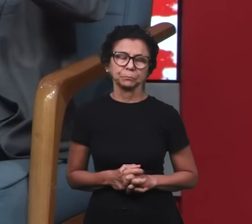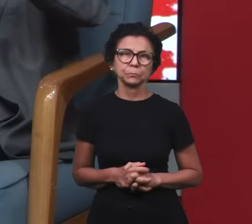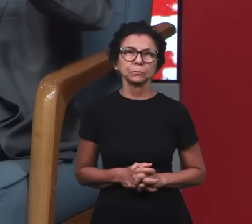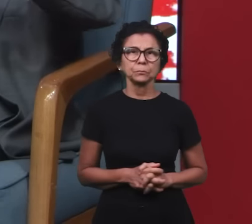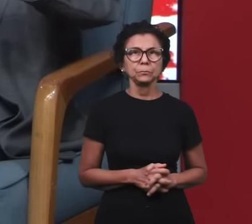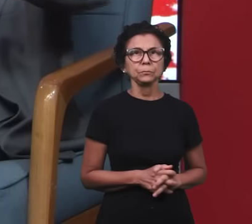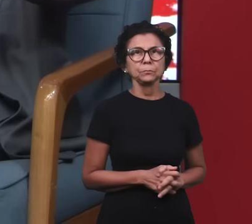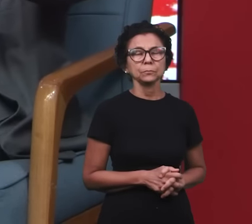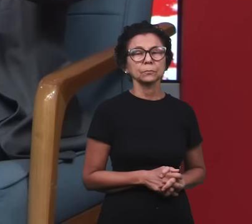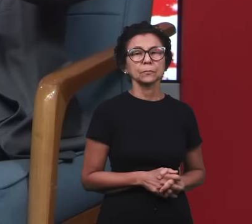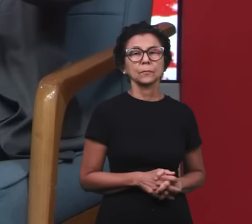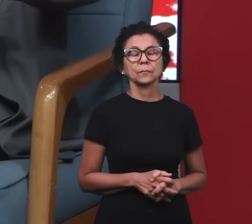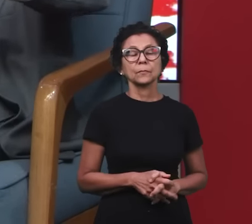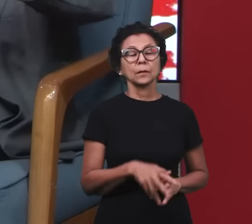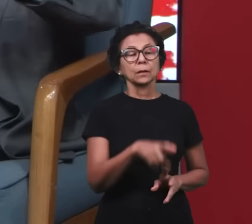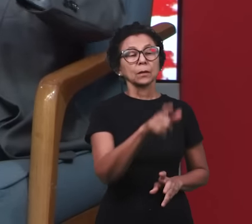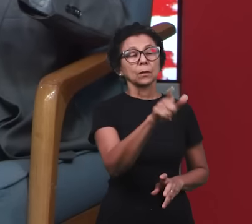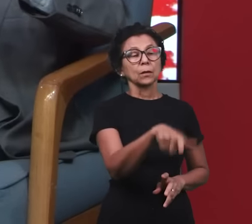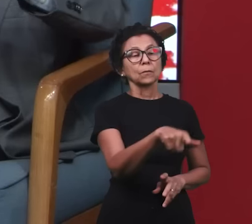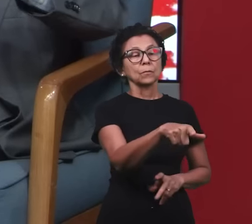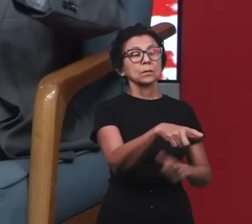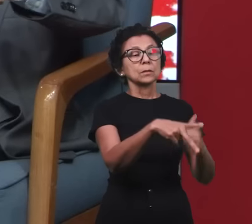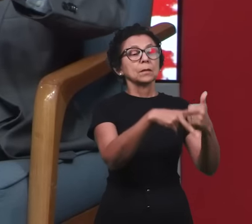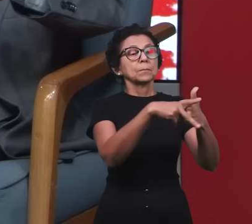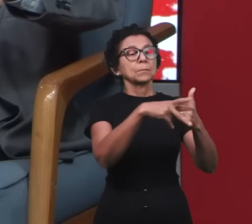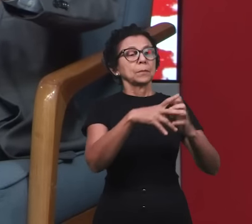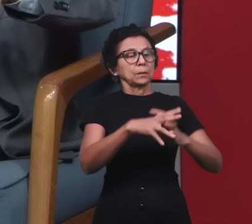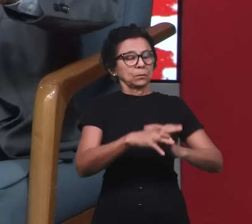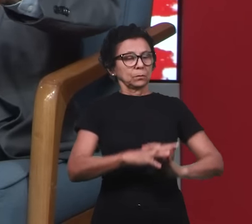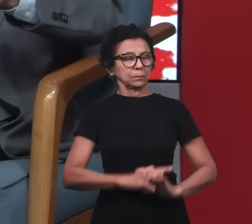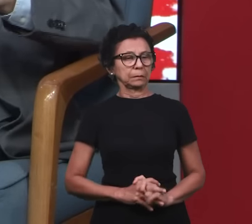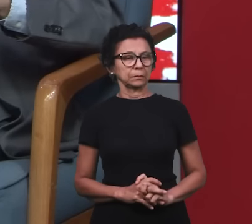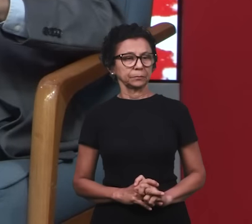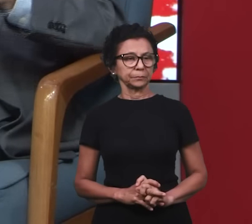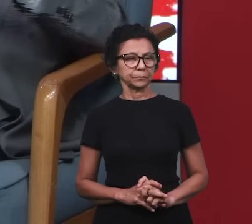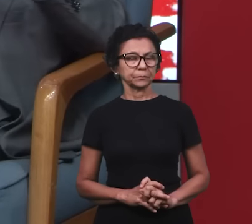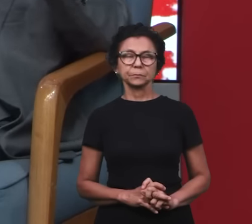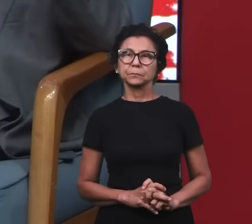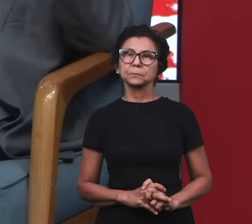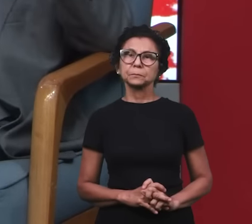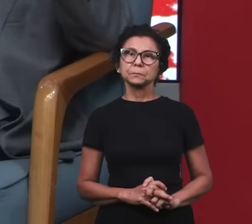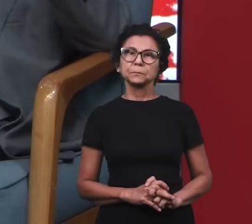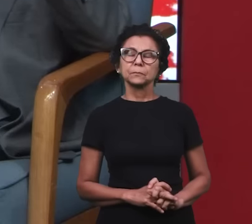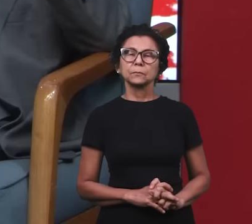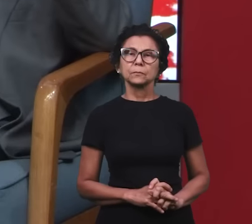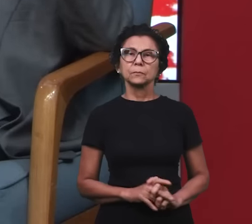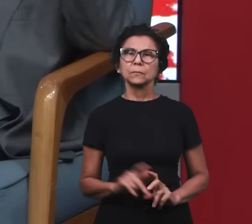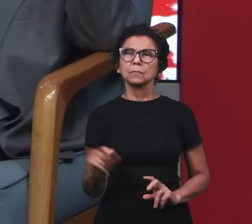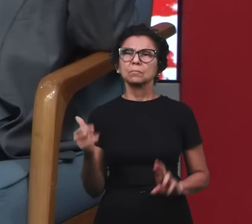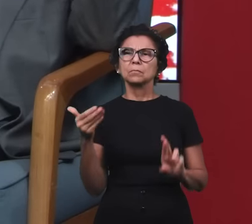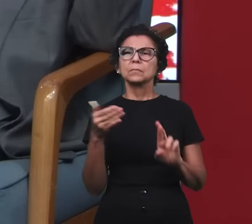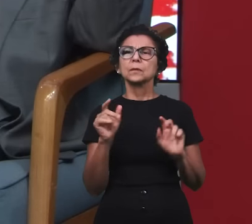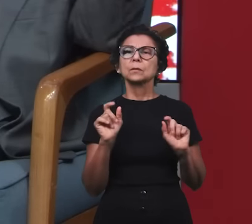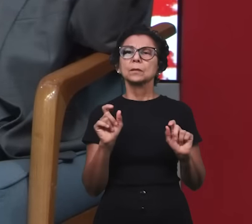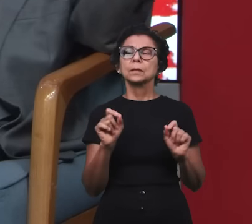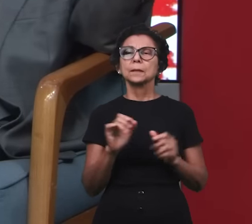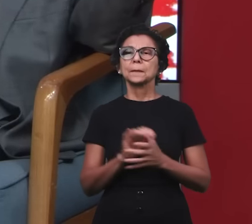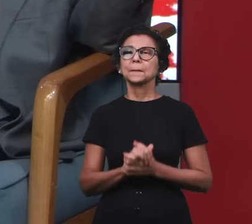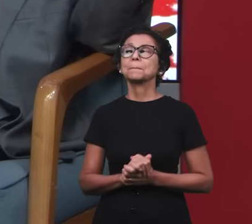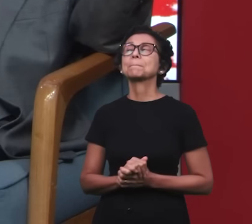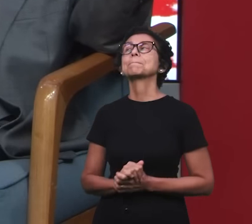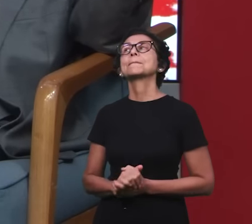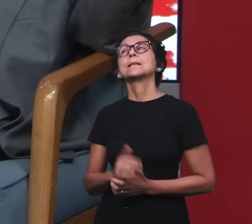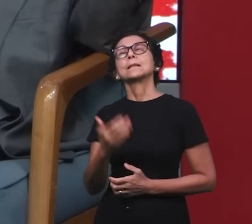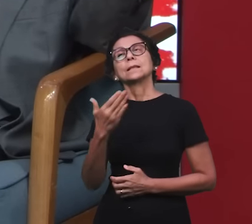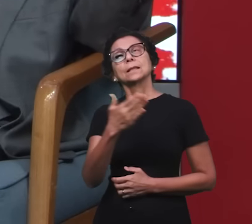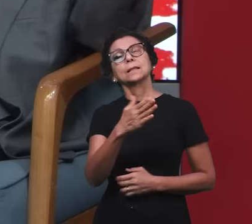você é Pedro, porém sobre essa rocha, a que Jesus está se referindo? Jesus está se referindo à revelação que